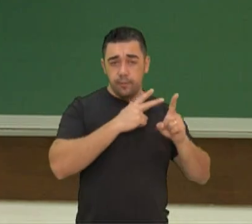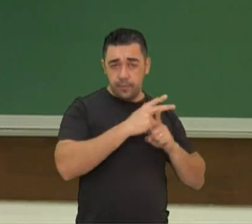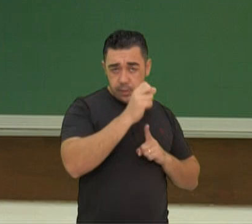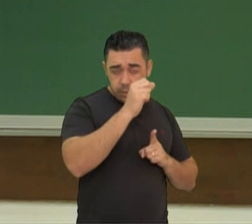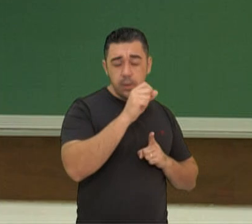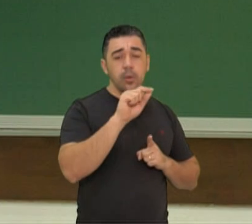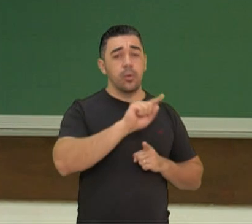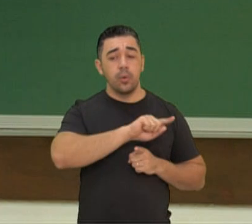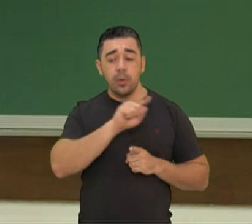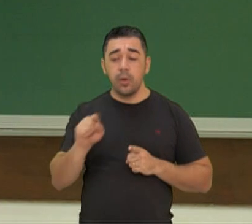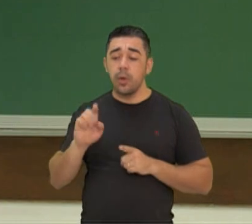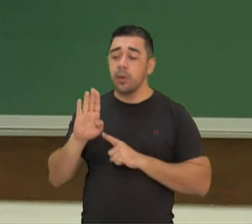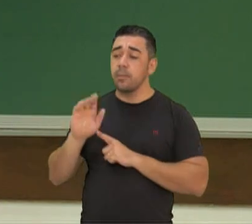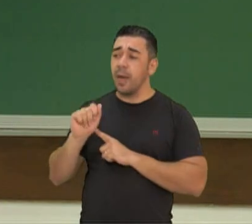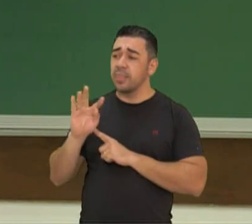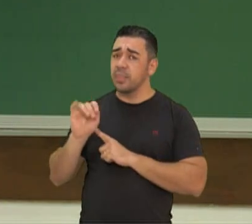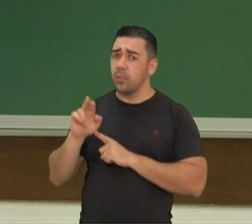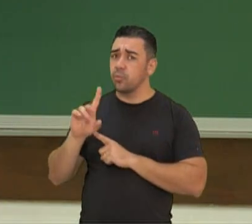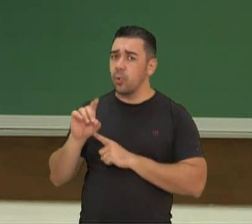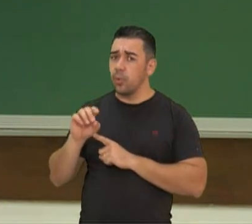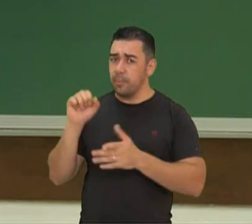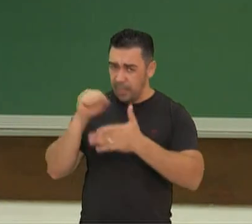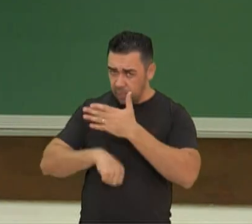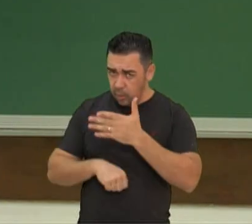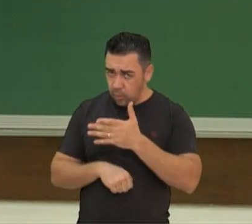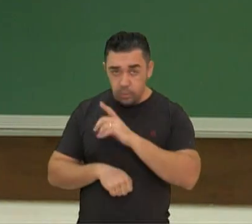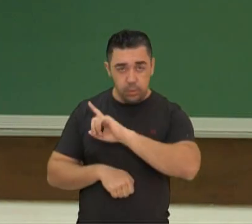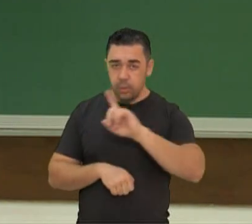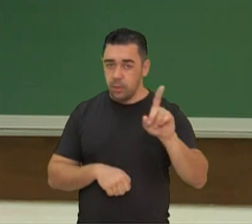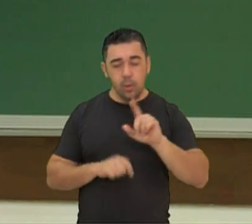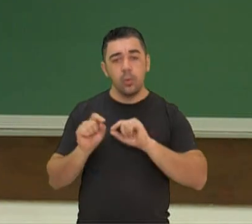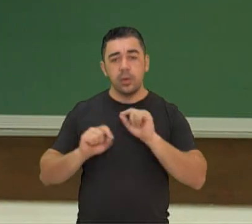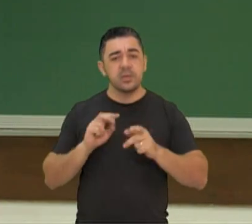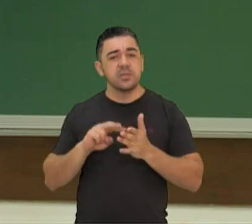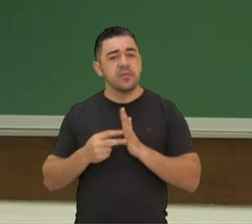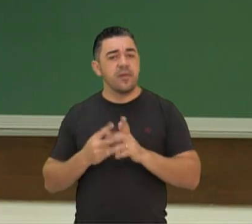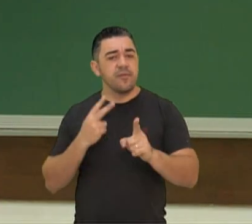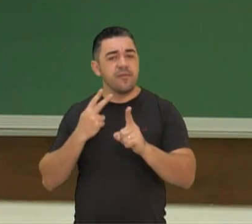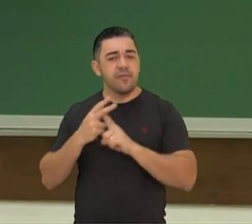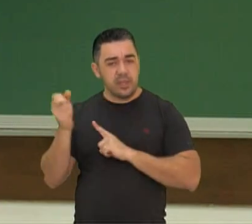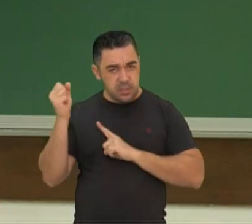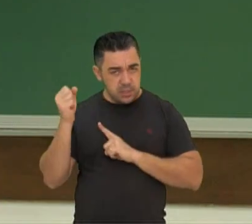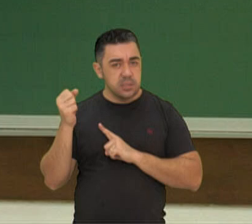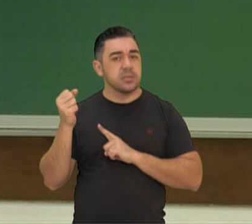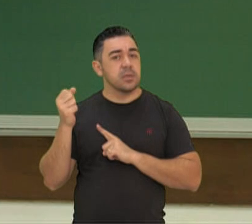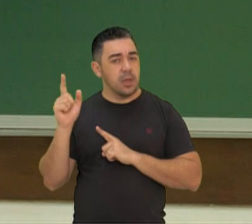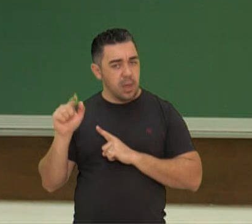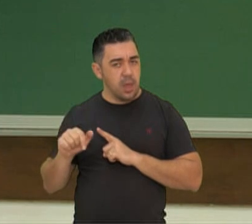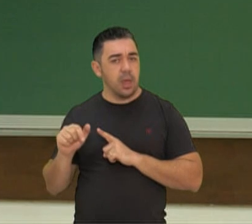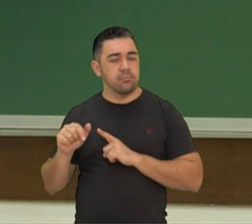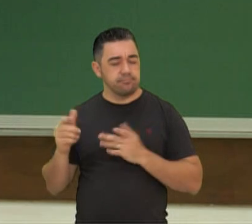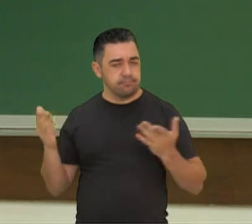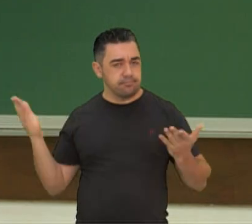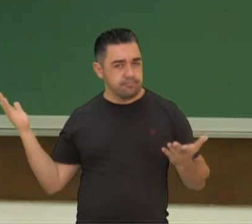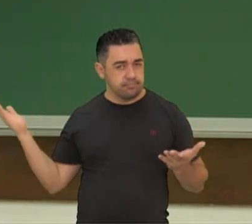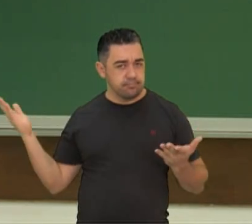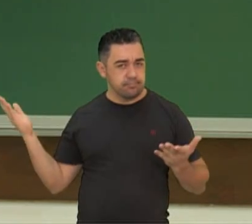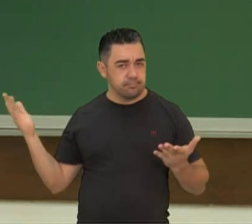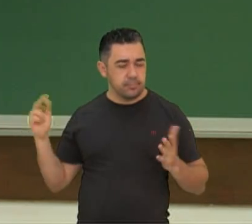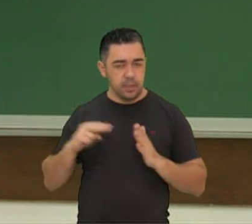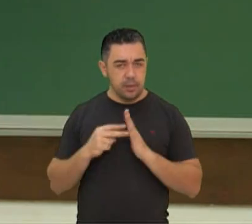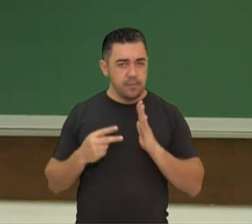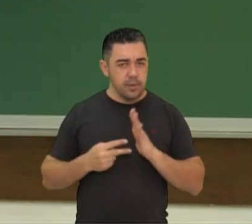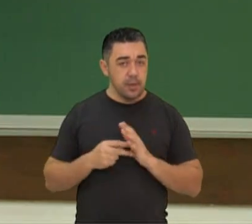sul-americana, batendo a Colômbia por 2-1. A expressão destacada quer dizer, veja que quem